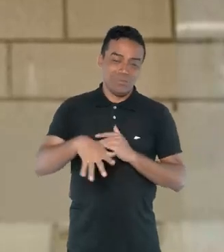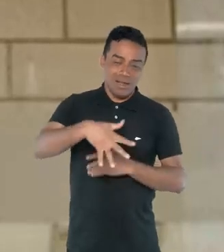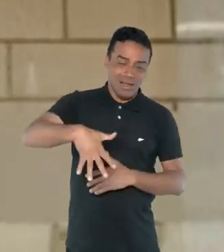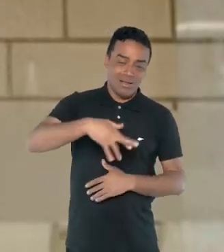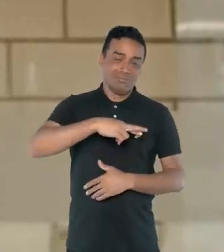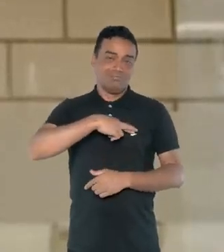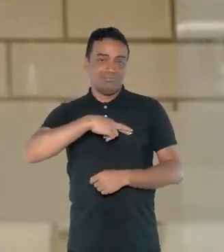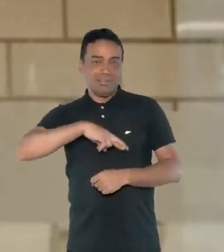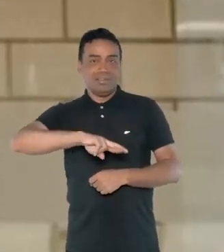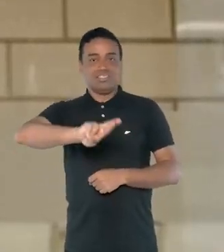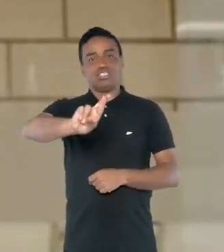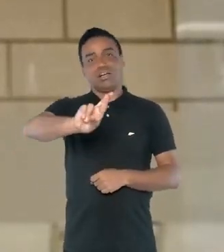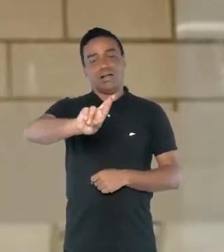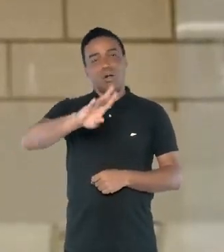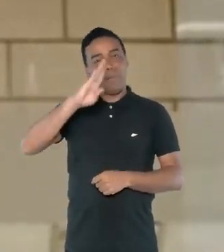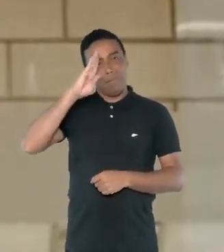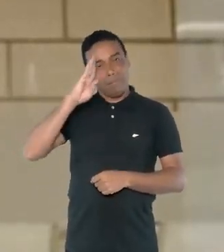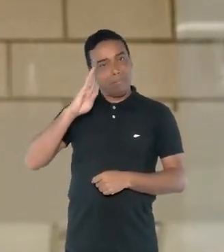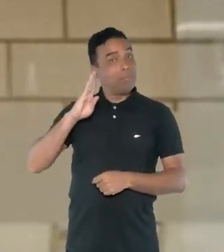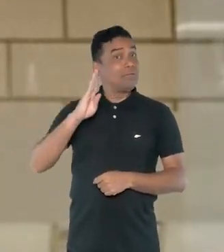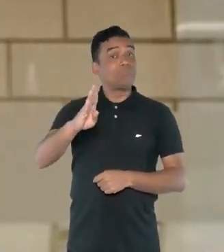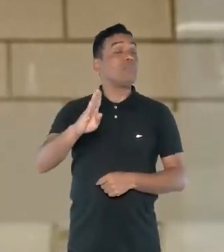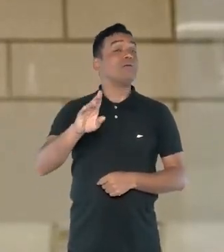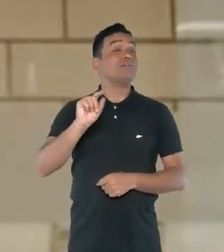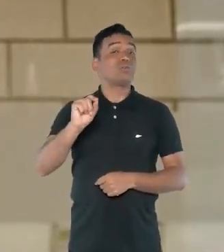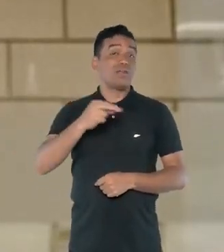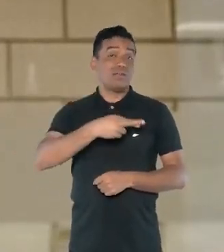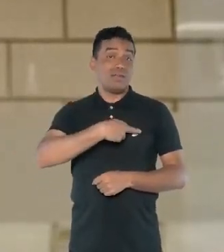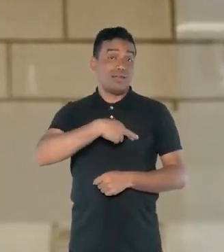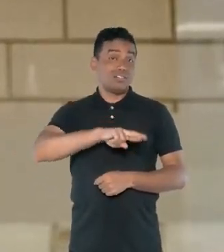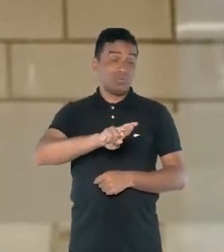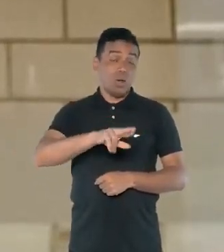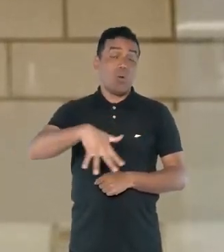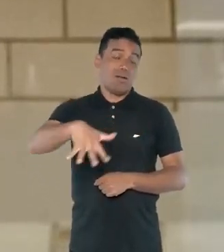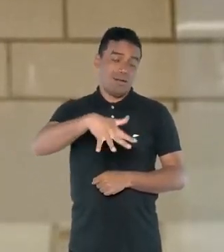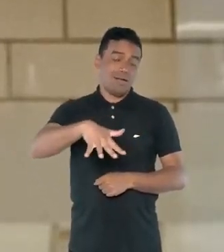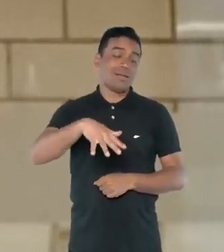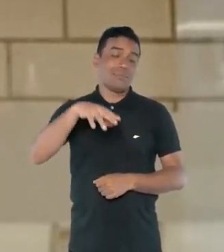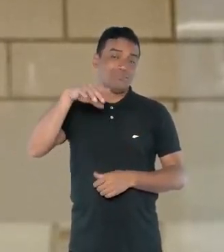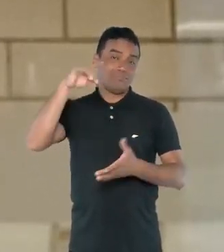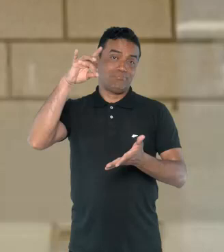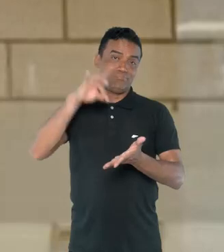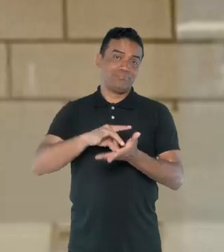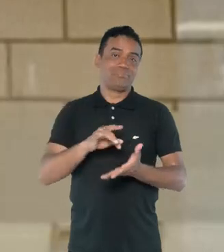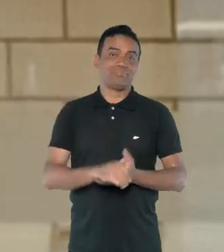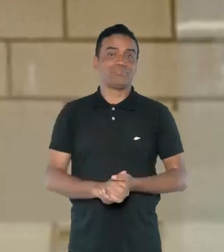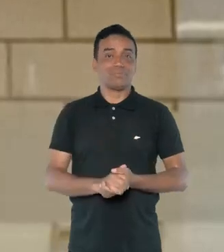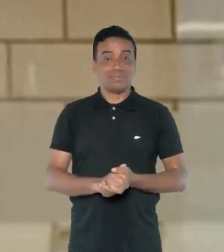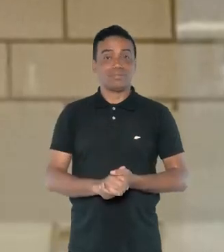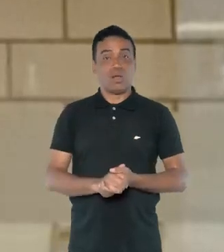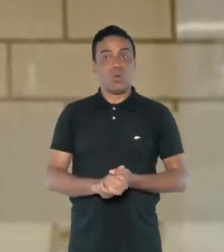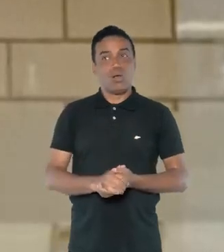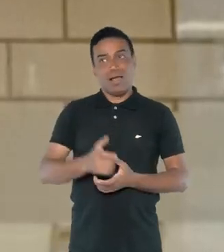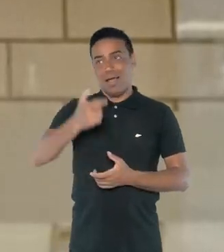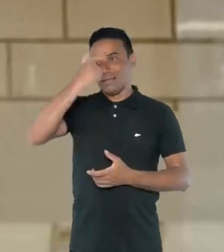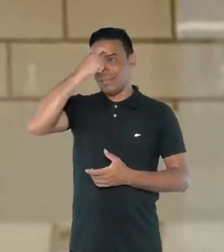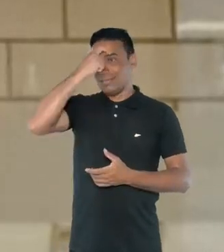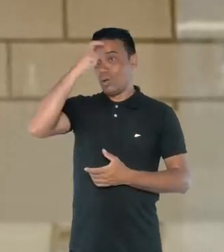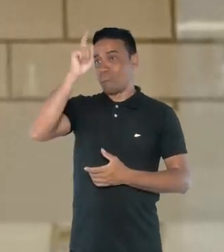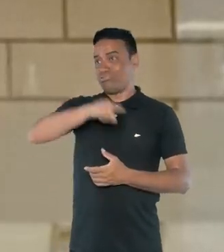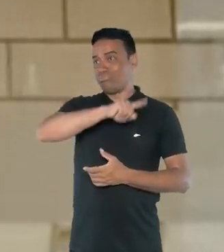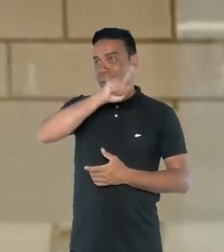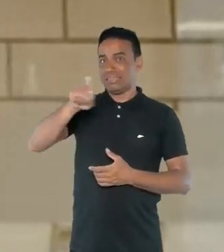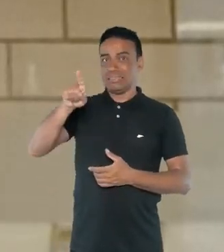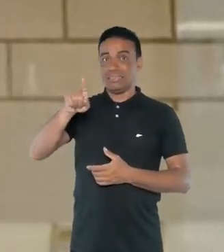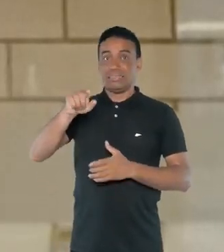religião, principalmente, né, da religião, e negar a razão, digamos assim, no século XVIII, não era algo,